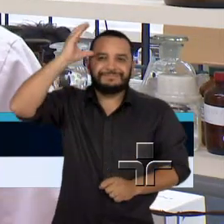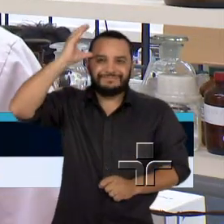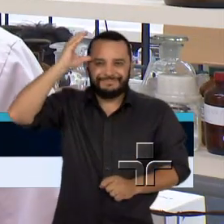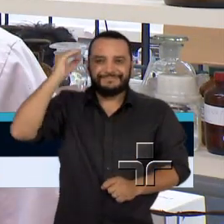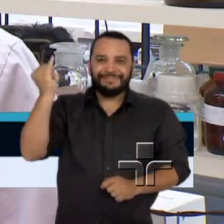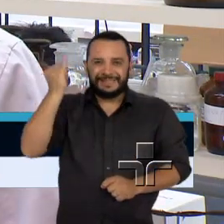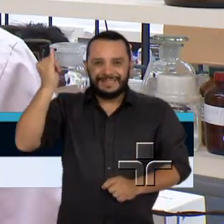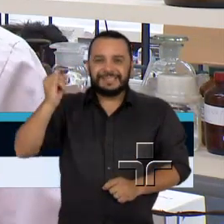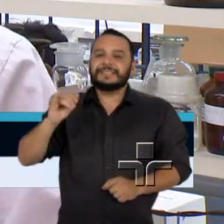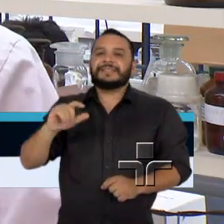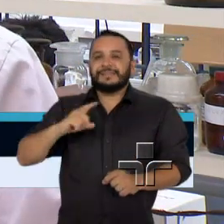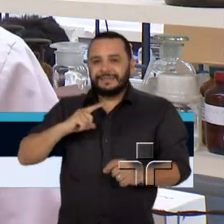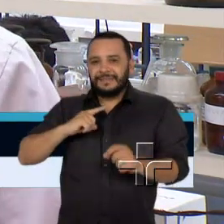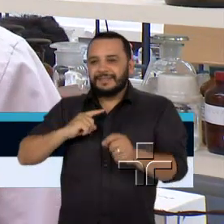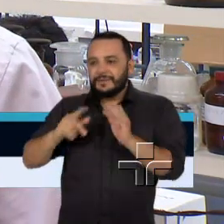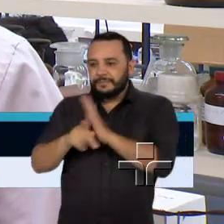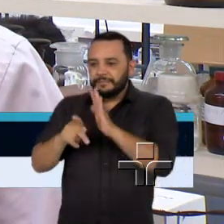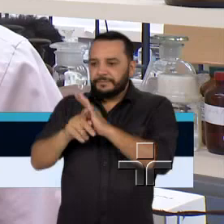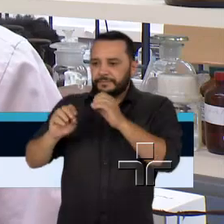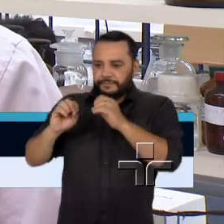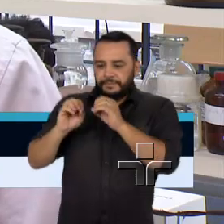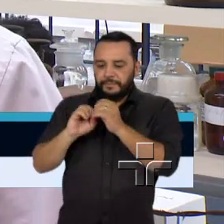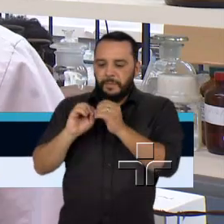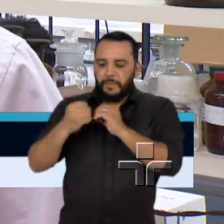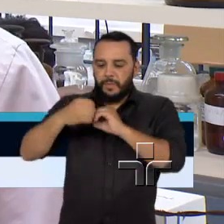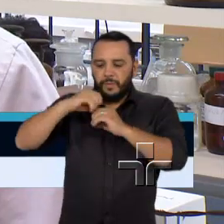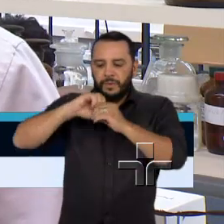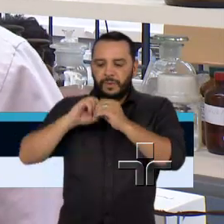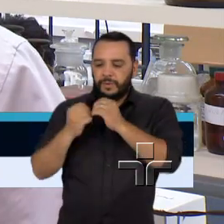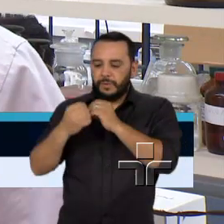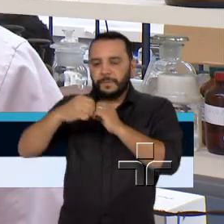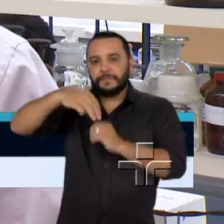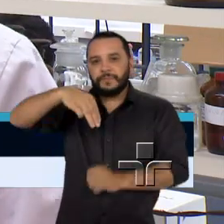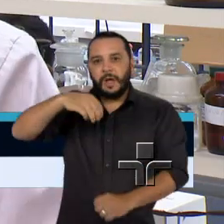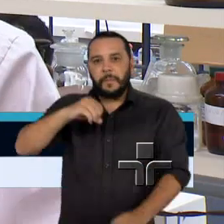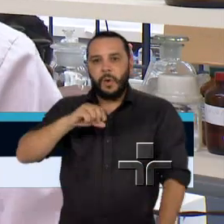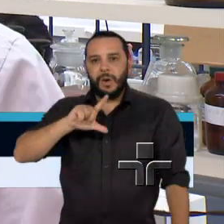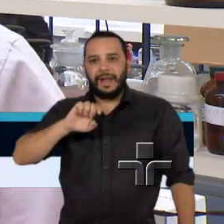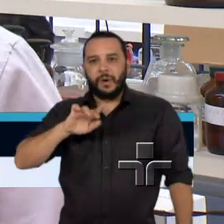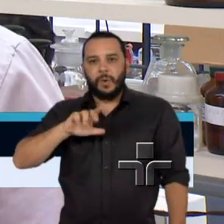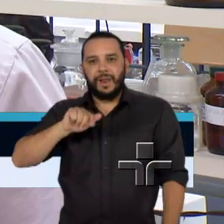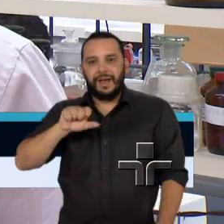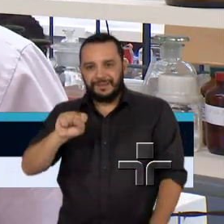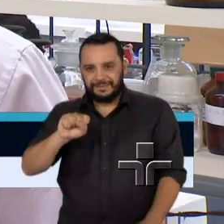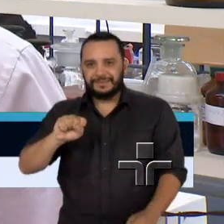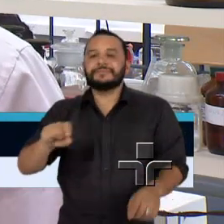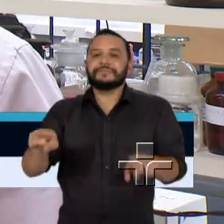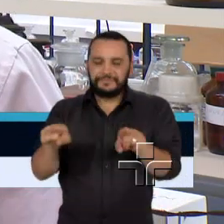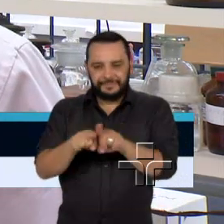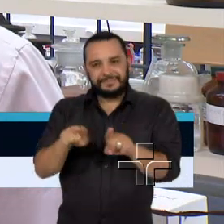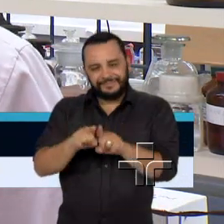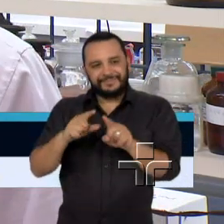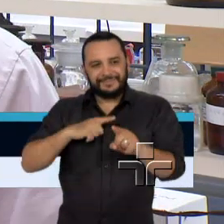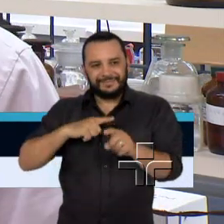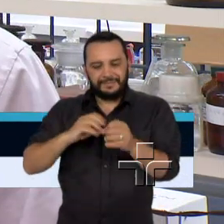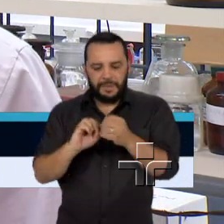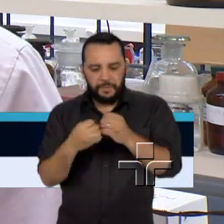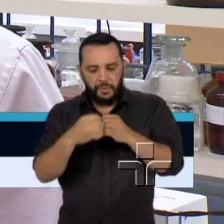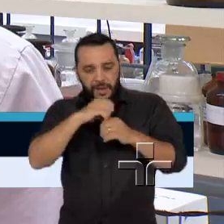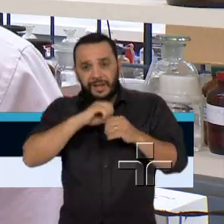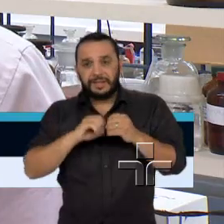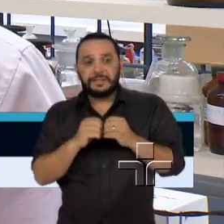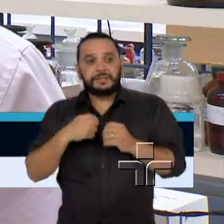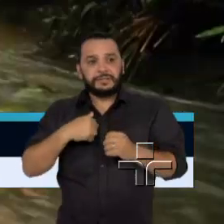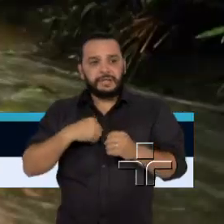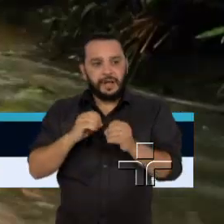são as moléculas, que são a fonte inspiradora para o desenvolvimento de fármacos, de uma série de moléculas que podem ser úteis para